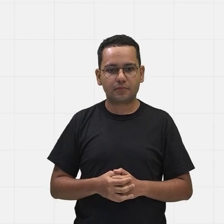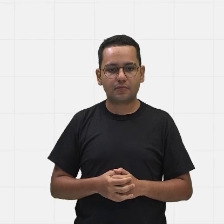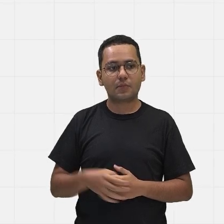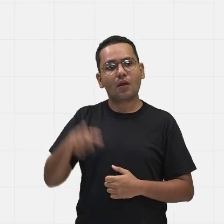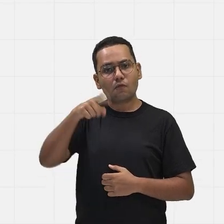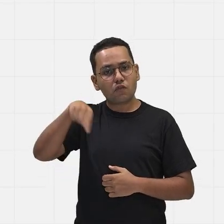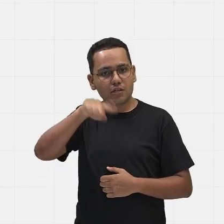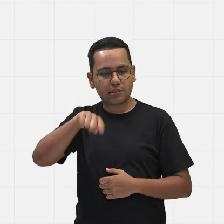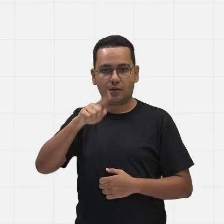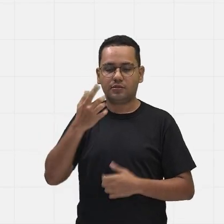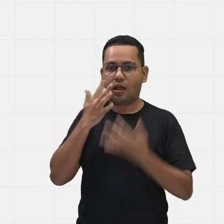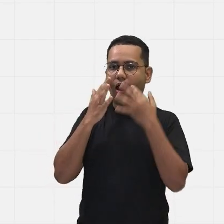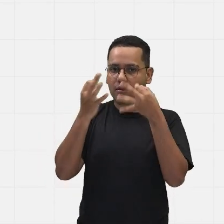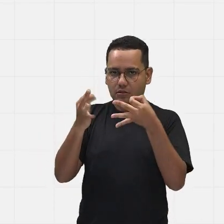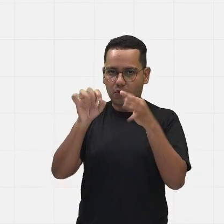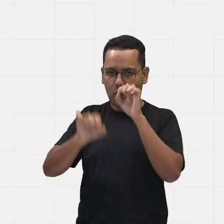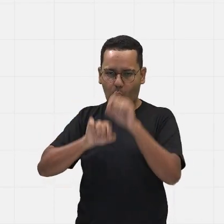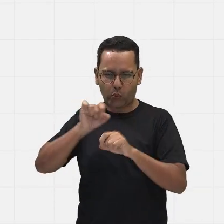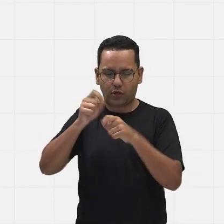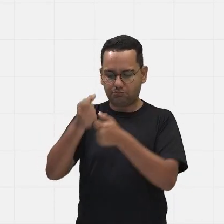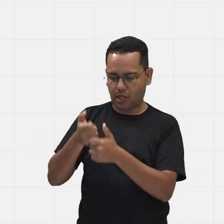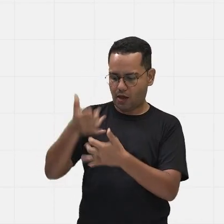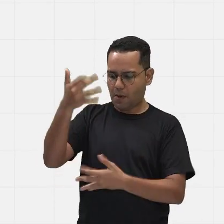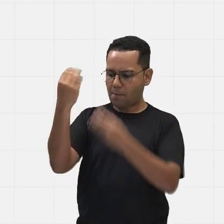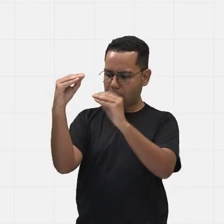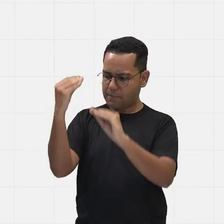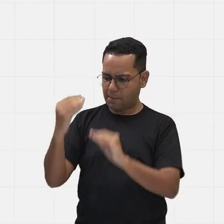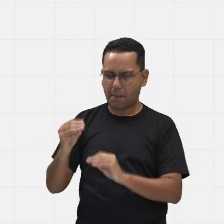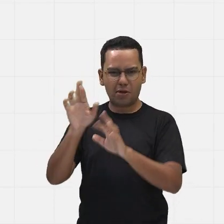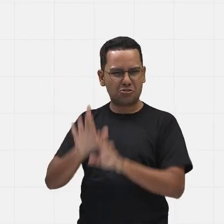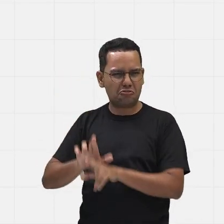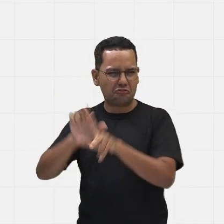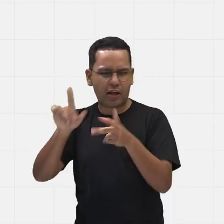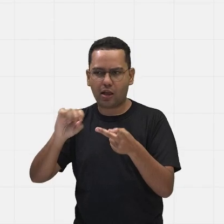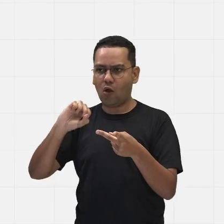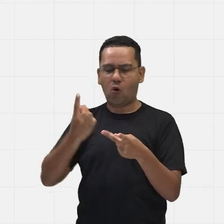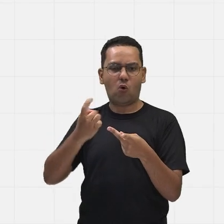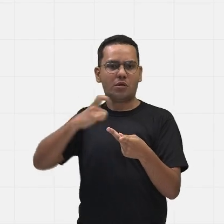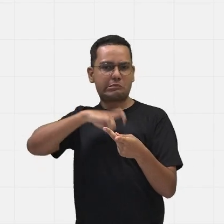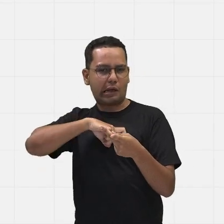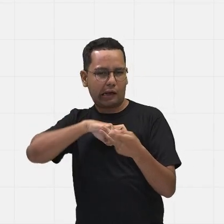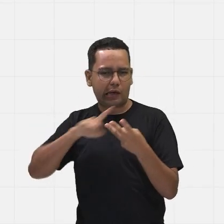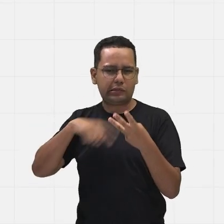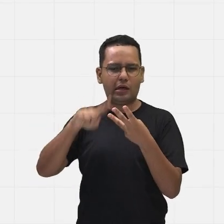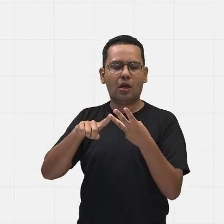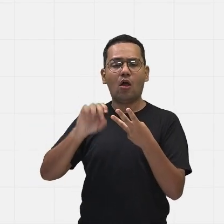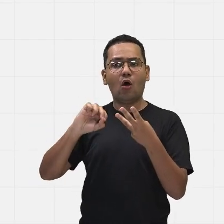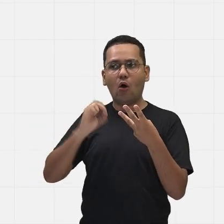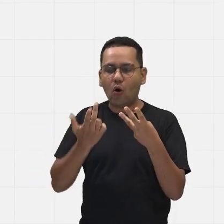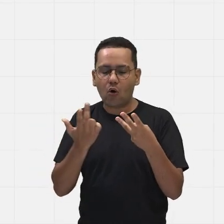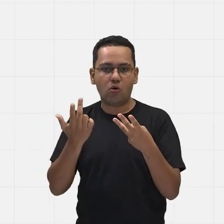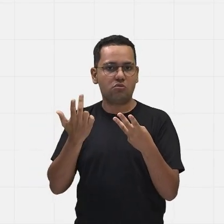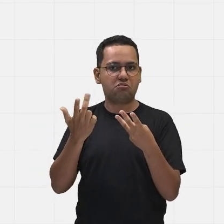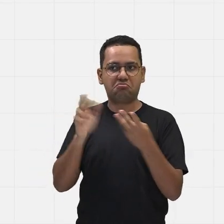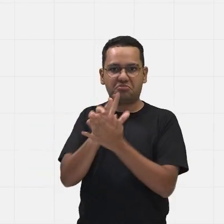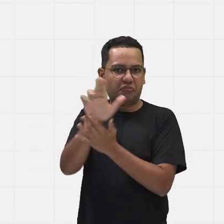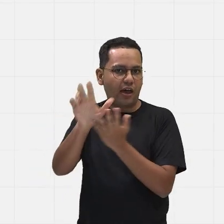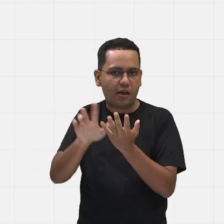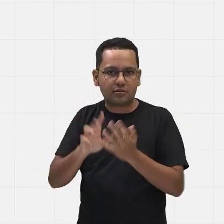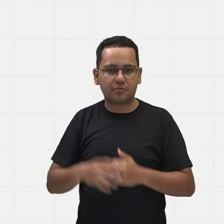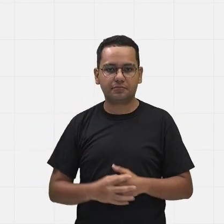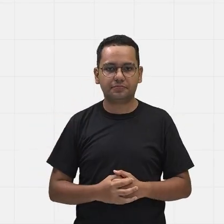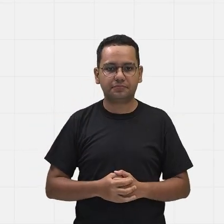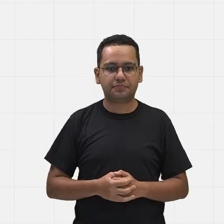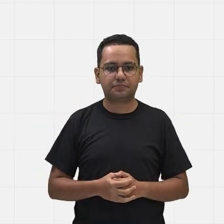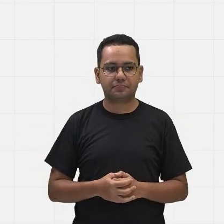fujam do conteúdo ministrado, mensagens maliciosas e até mesmo constrangedoras e outras,